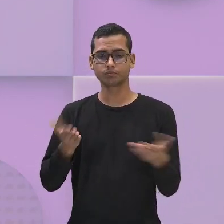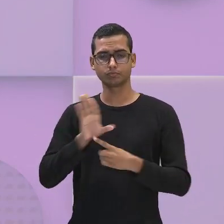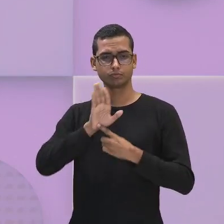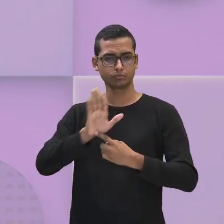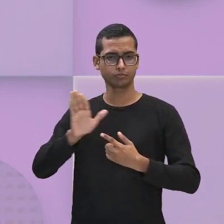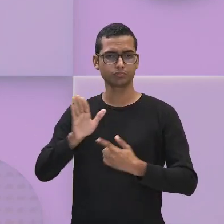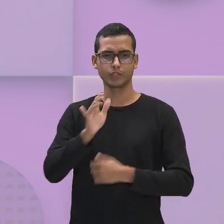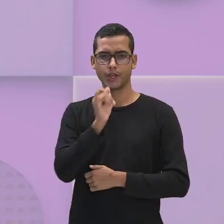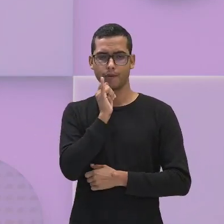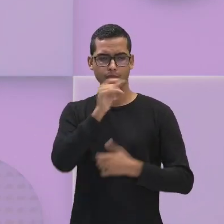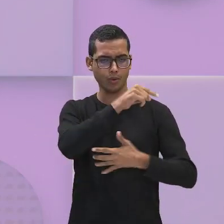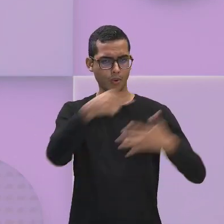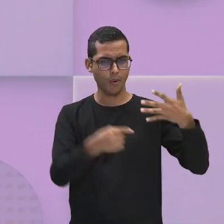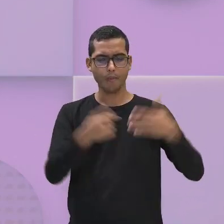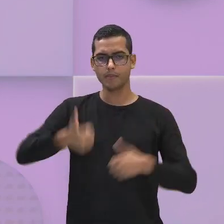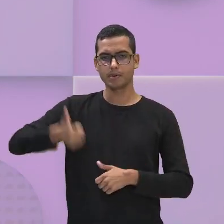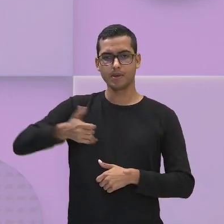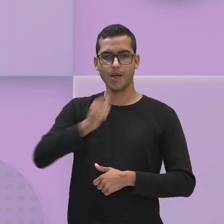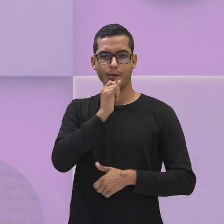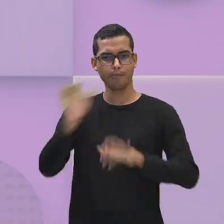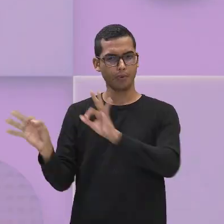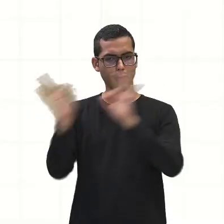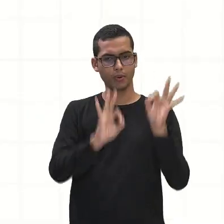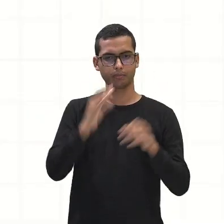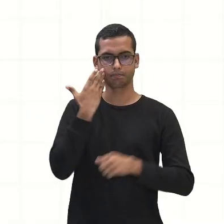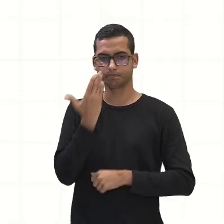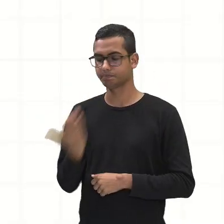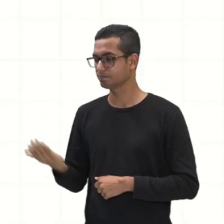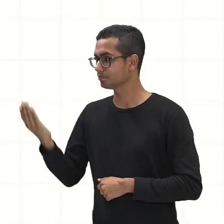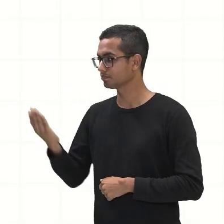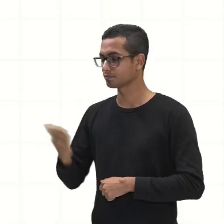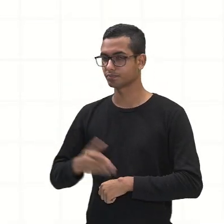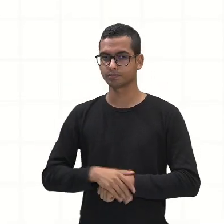exemplos. Então acompanhe já o primeiro exemplo na tela.